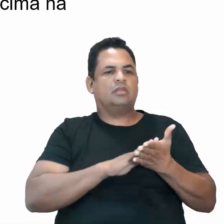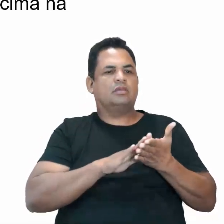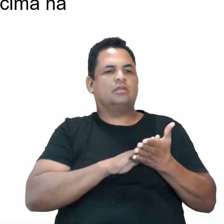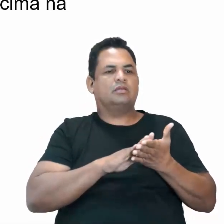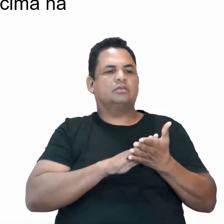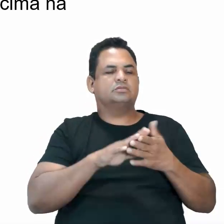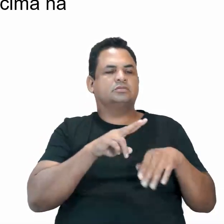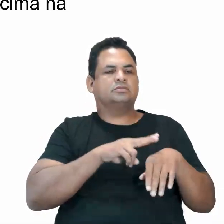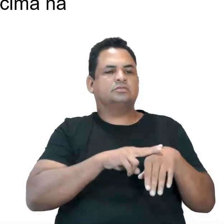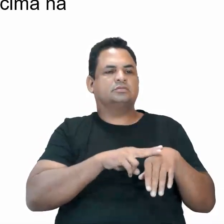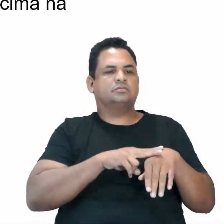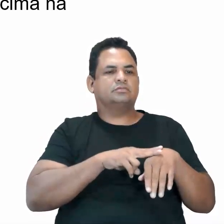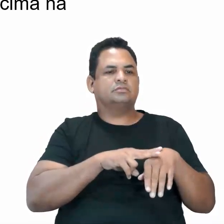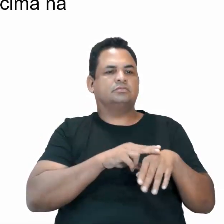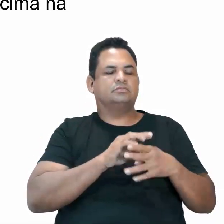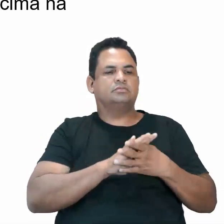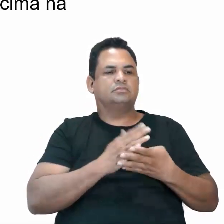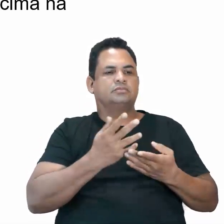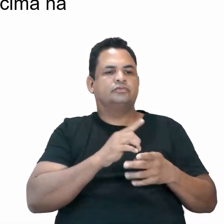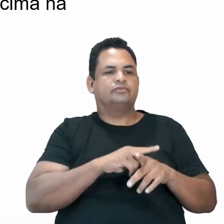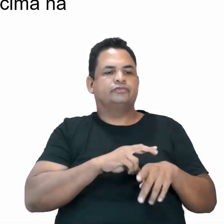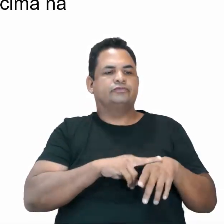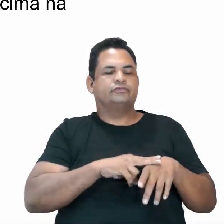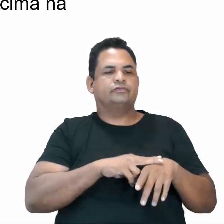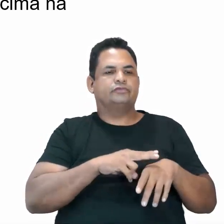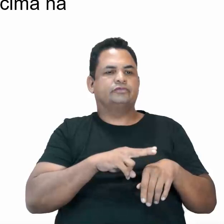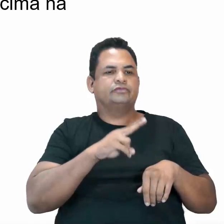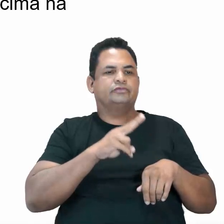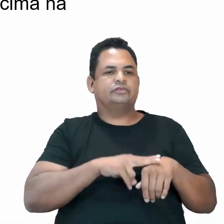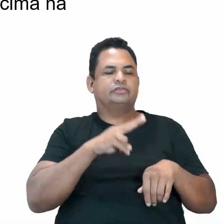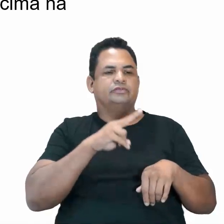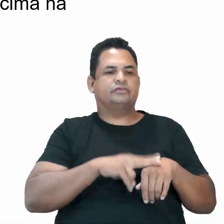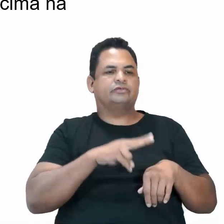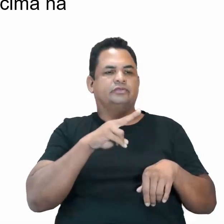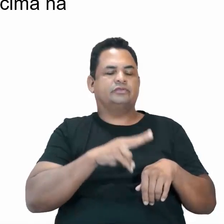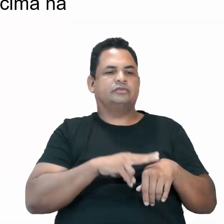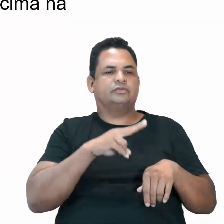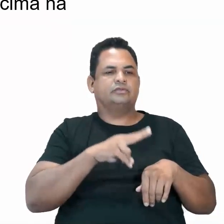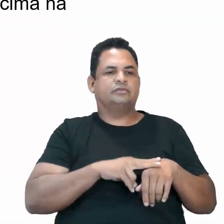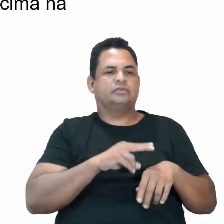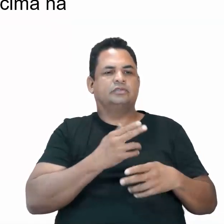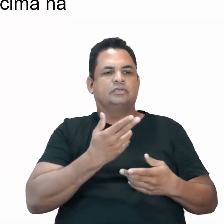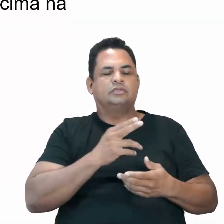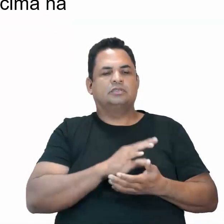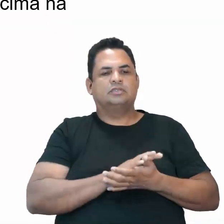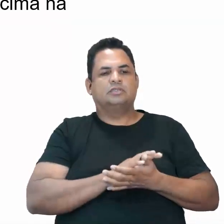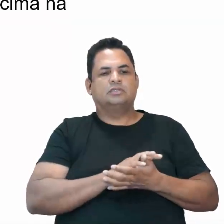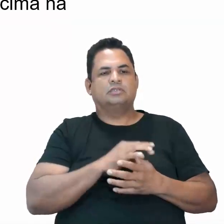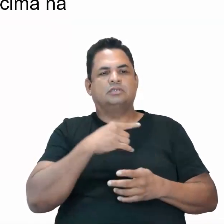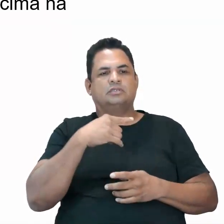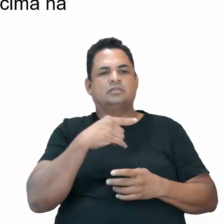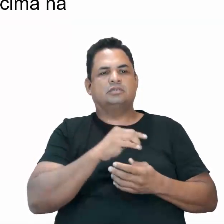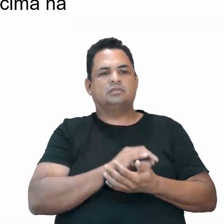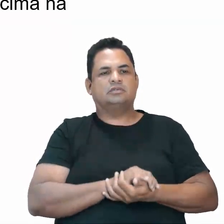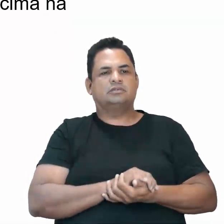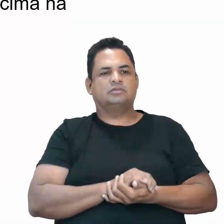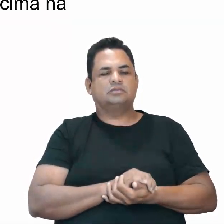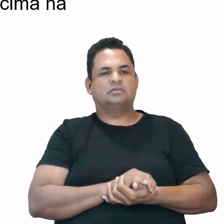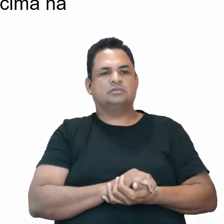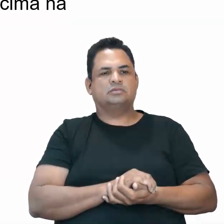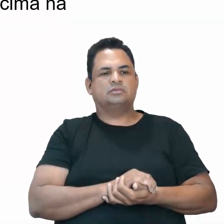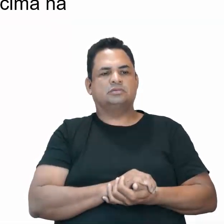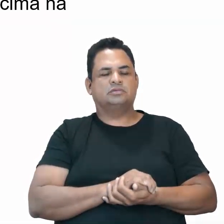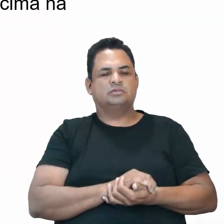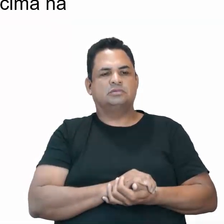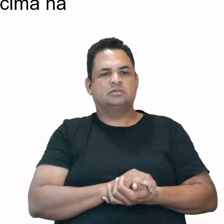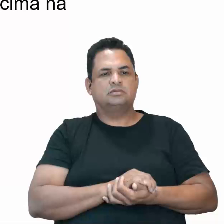fica positiva, vidro fica negativo. Se você pegar a seda e atritar com a pele de gato, a seda fica negativa que está